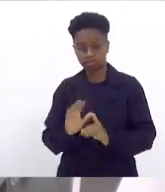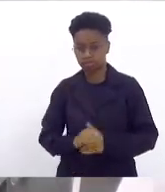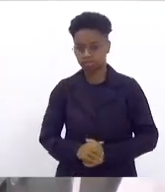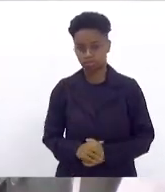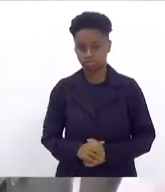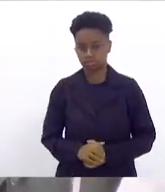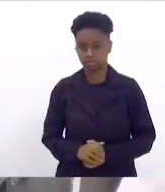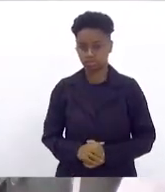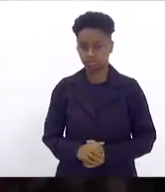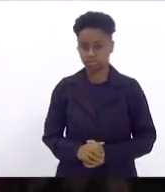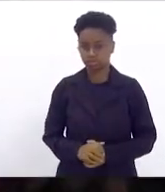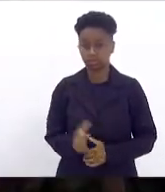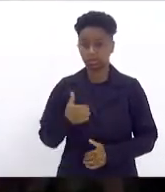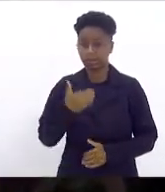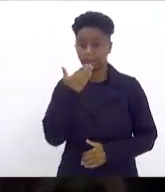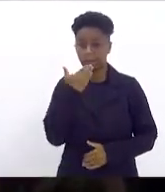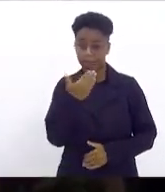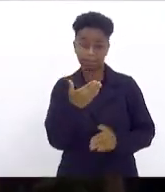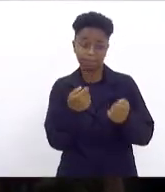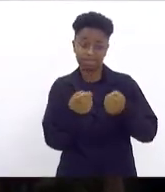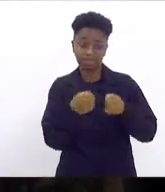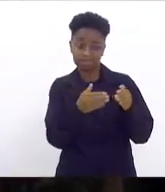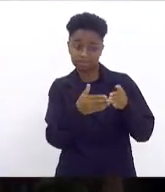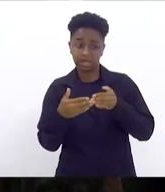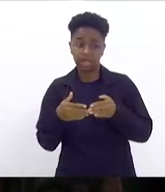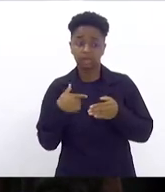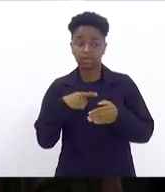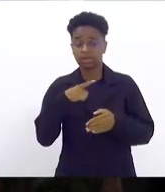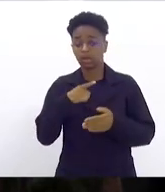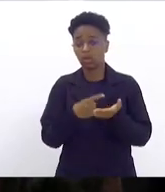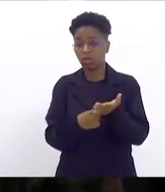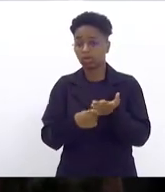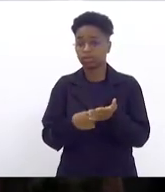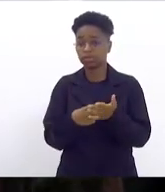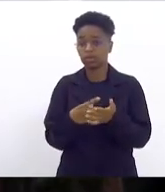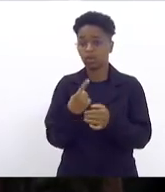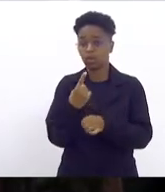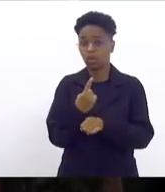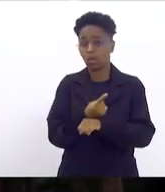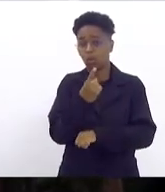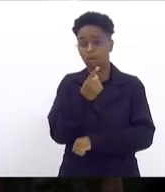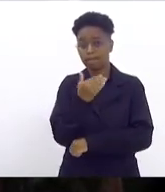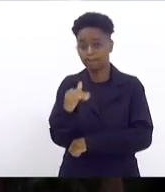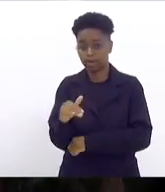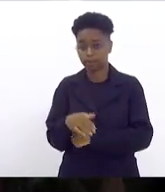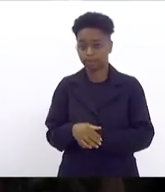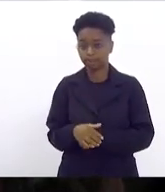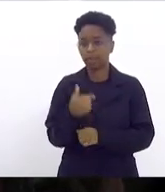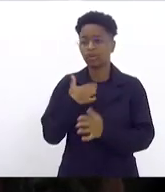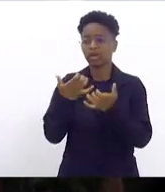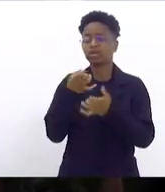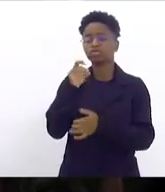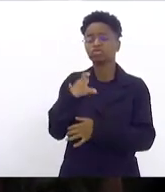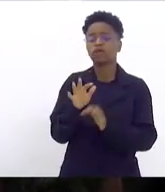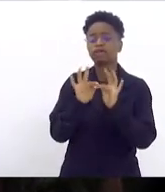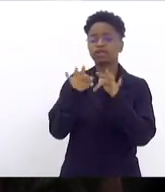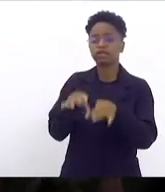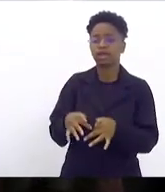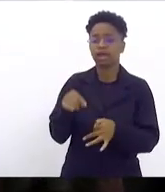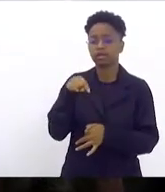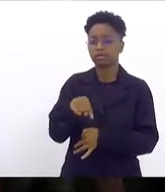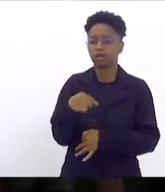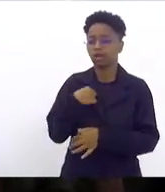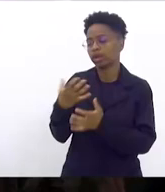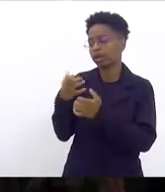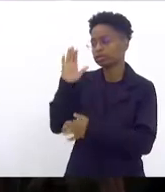vou pedir licença para me retirar, porque eu tenho um compromisso às 13h30. Eu gostaria só da gente pacificar a matéria aqui. Eu queria falar